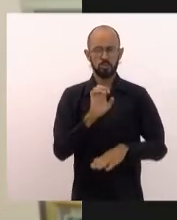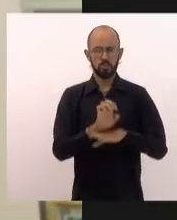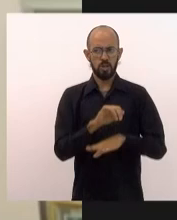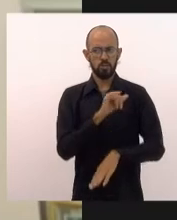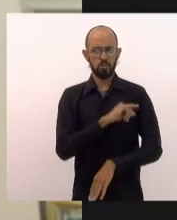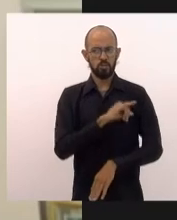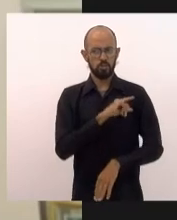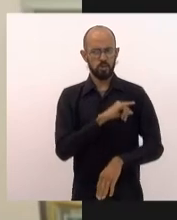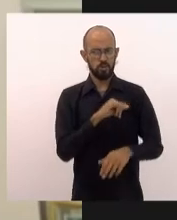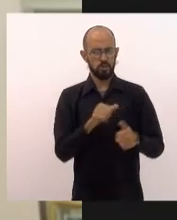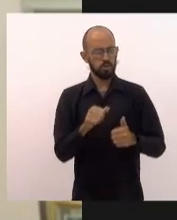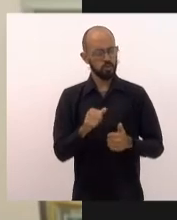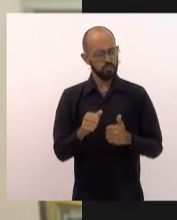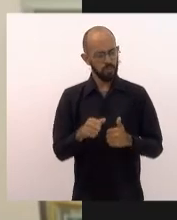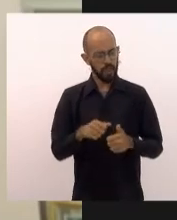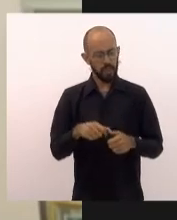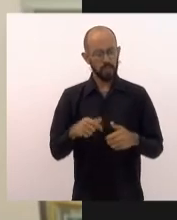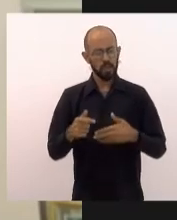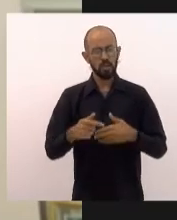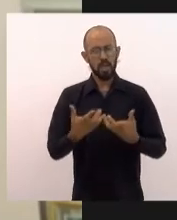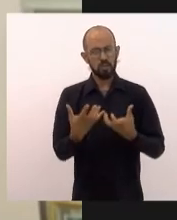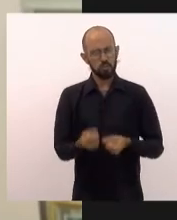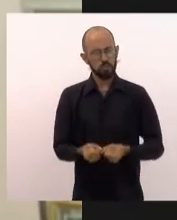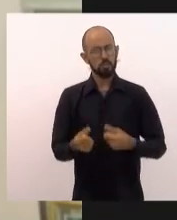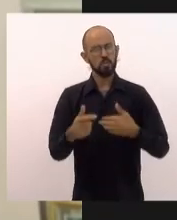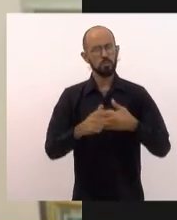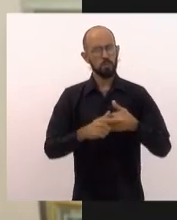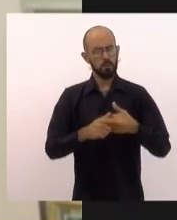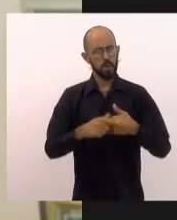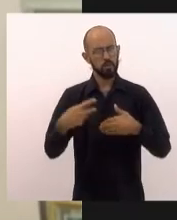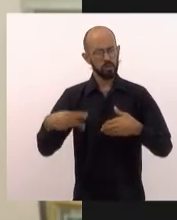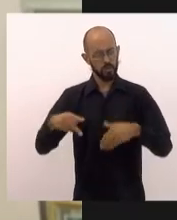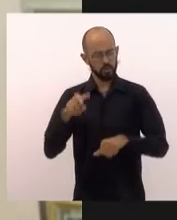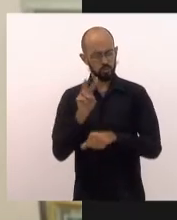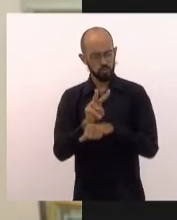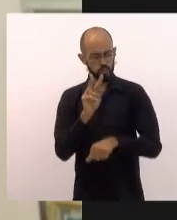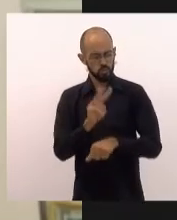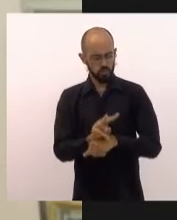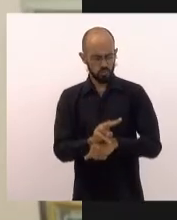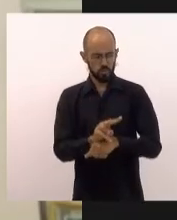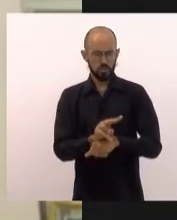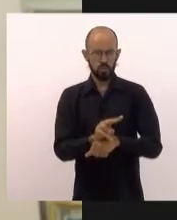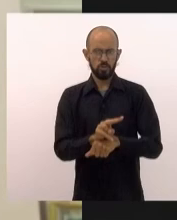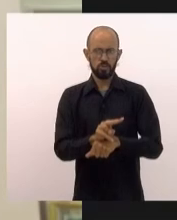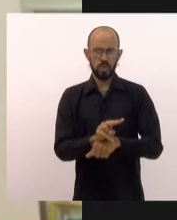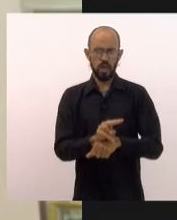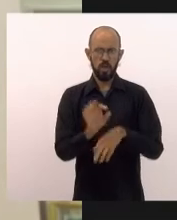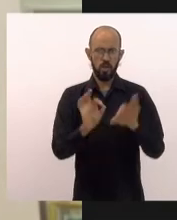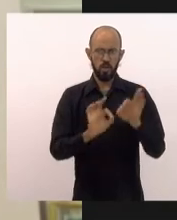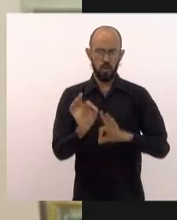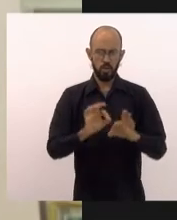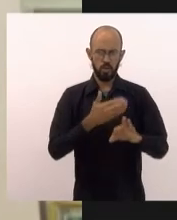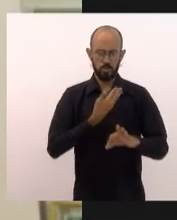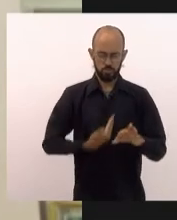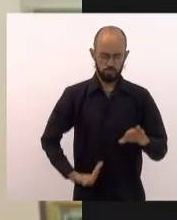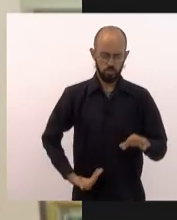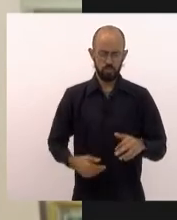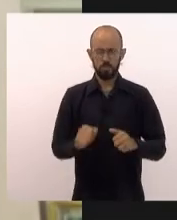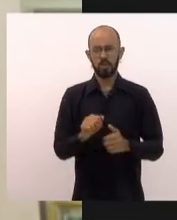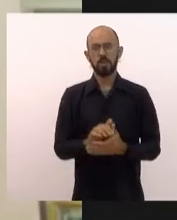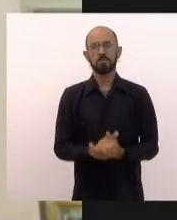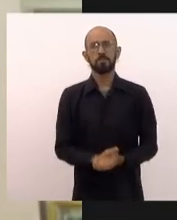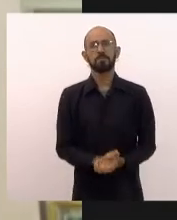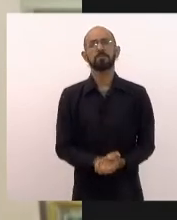vem cumprindo a sua missão de combater a criminalidade e, sobretudo, zelar e restaurar e preservar a ordem pública na nossa cidade e no nosso